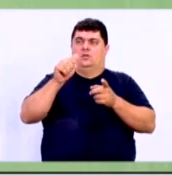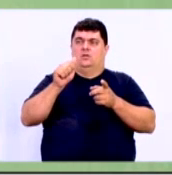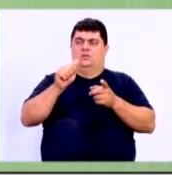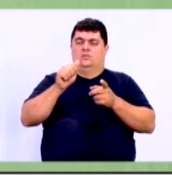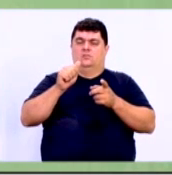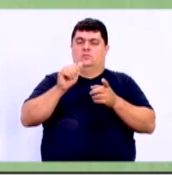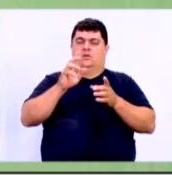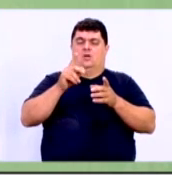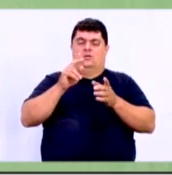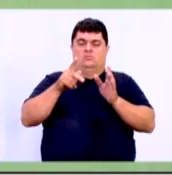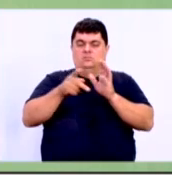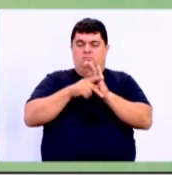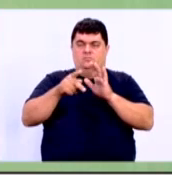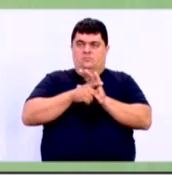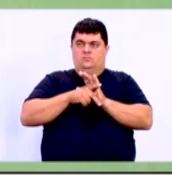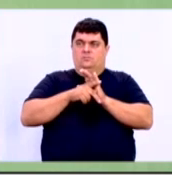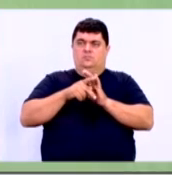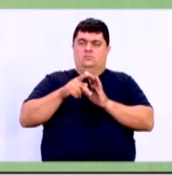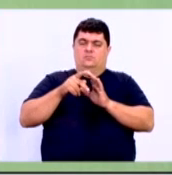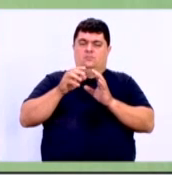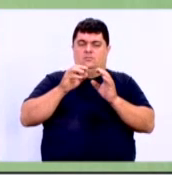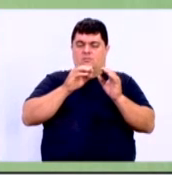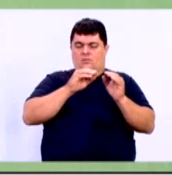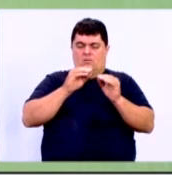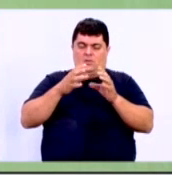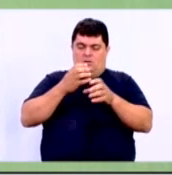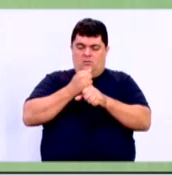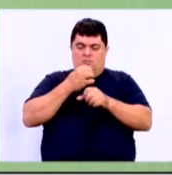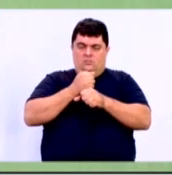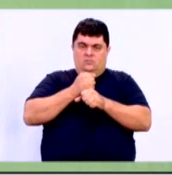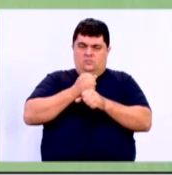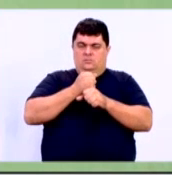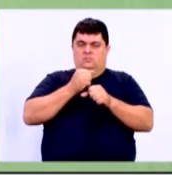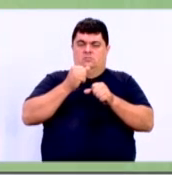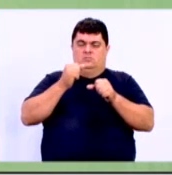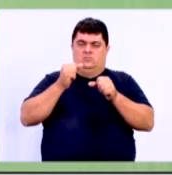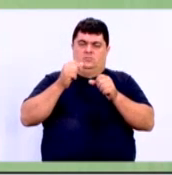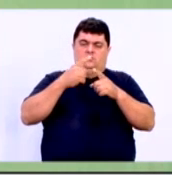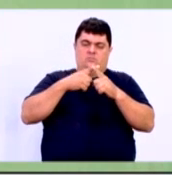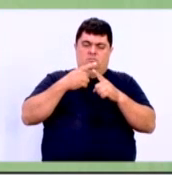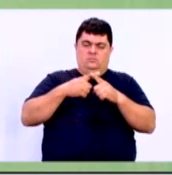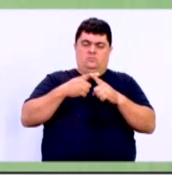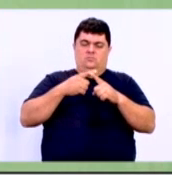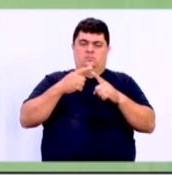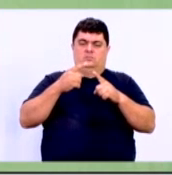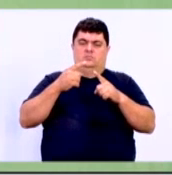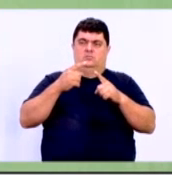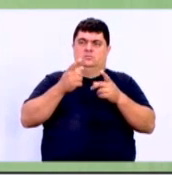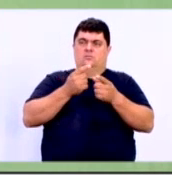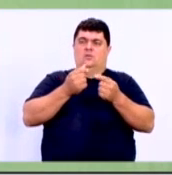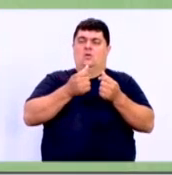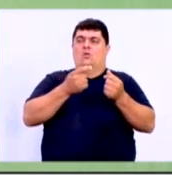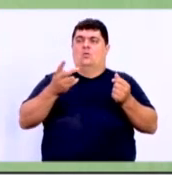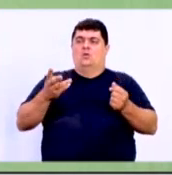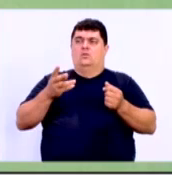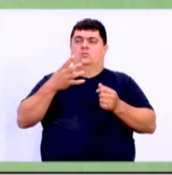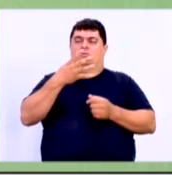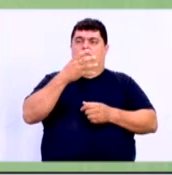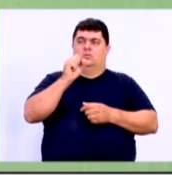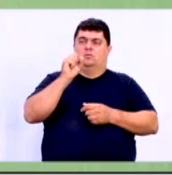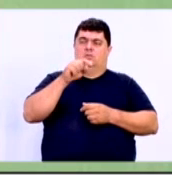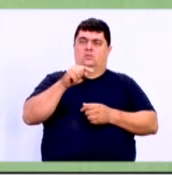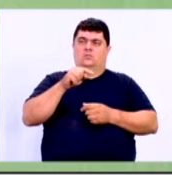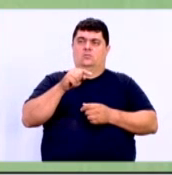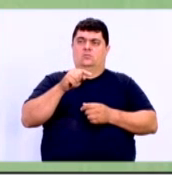São aquelas unidades, você soma a quantidade vendida vezes o preço do valor de venda, deu 48 mil.